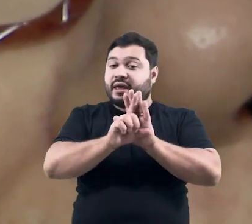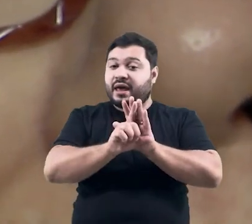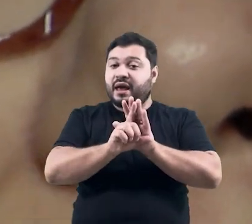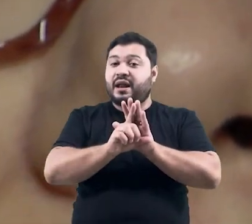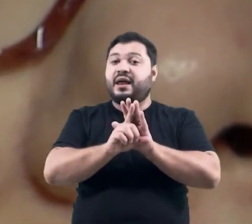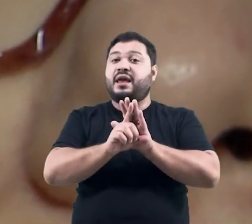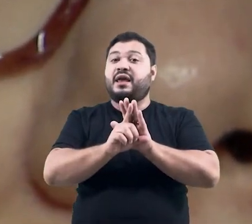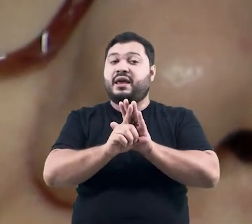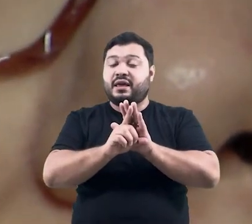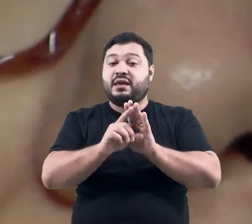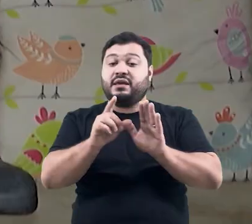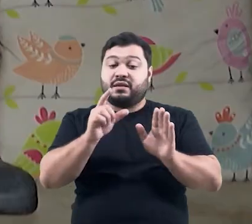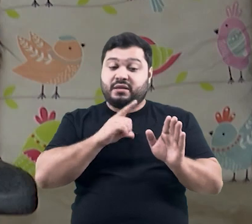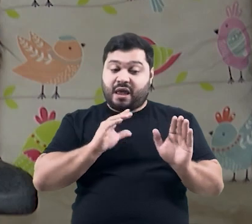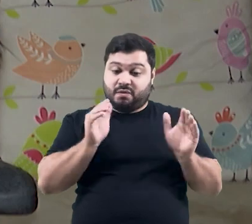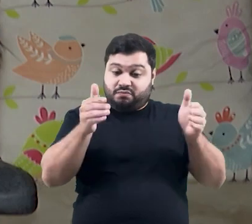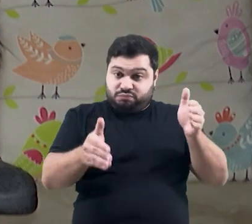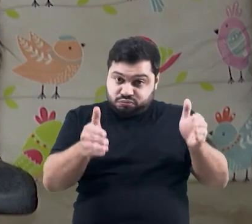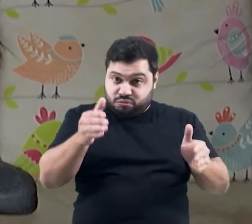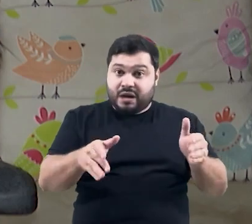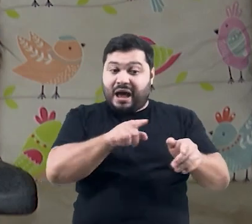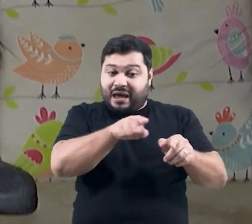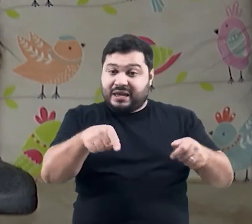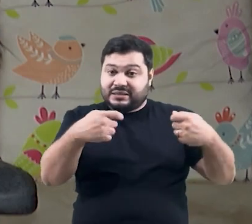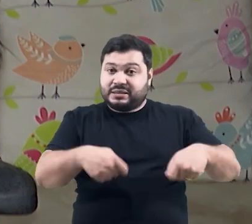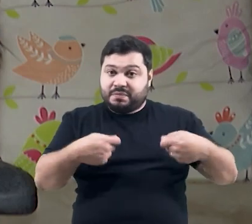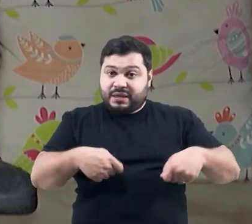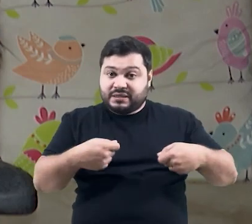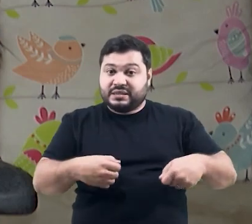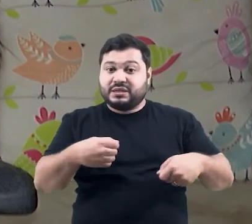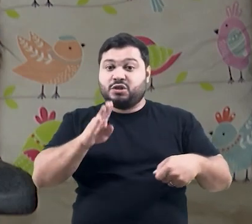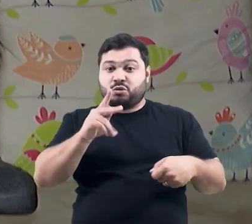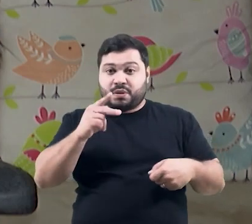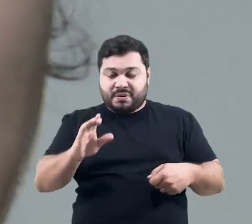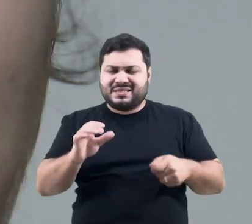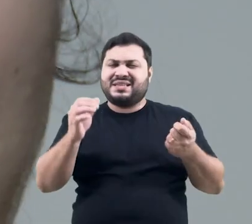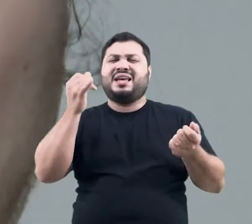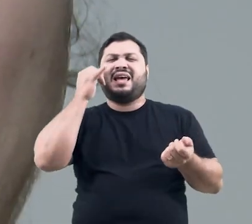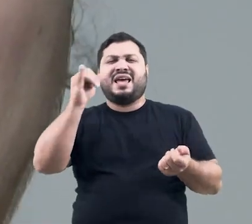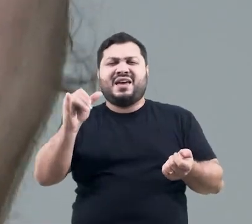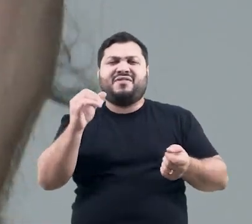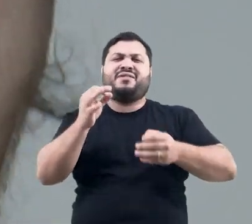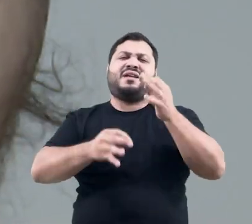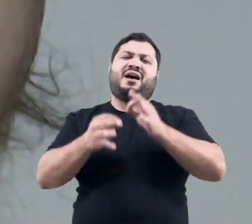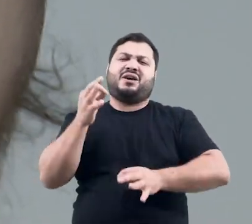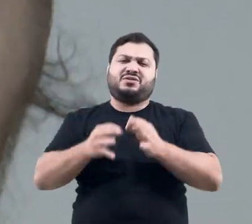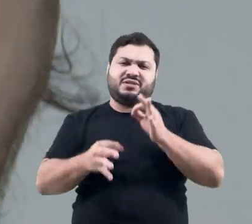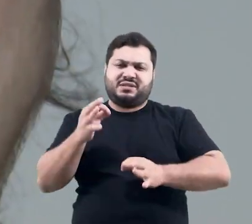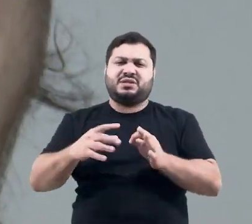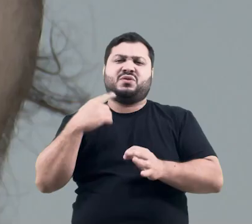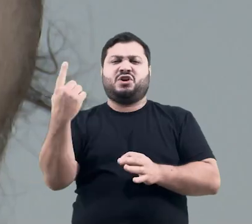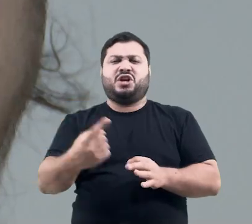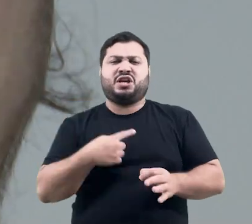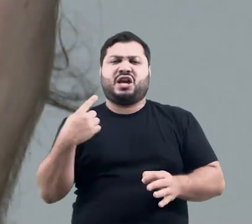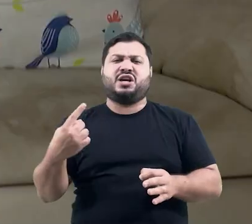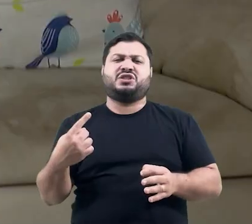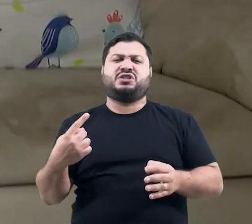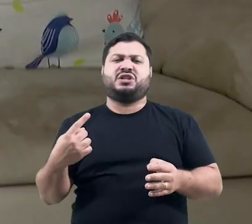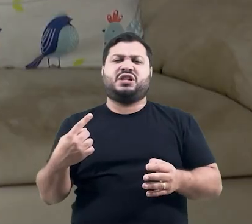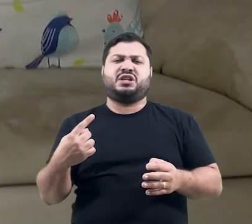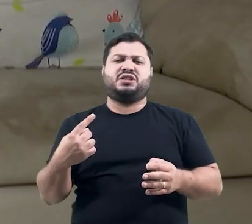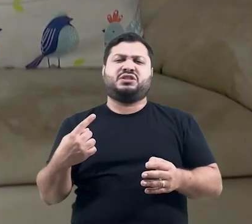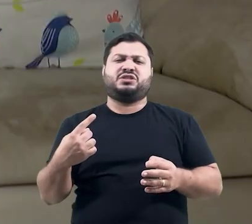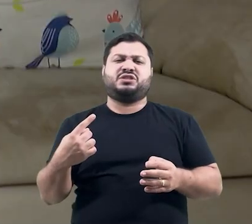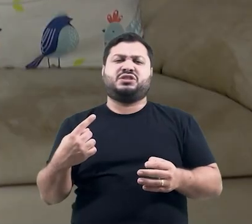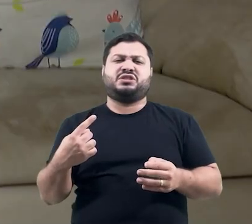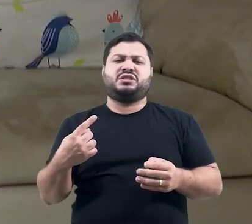ideal é que a legislação contemple aqueles que precisam do benefício de forma a evitar a judicialização. Que a